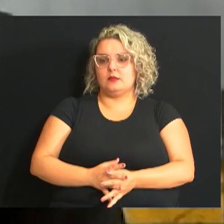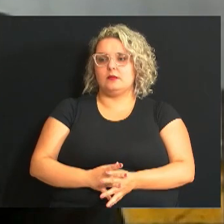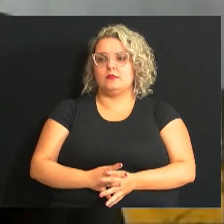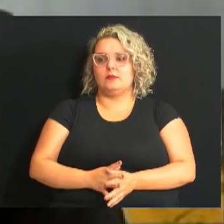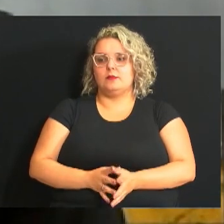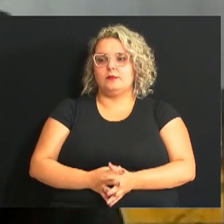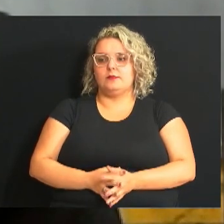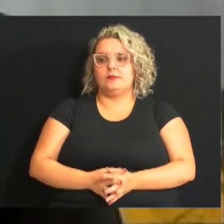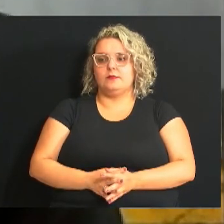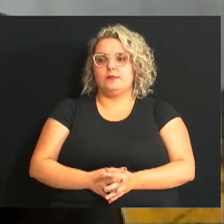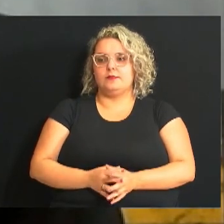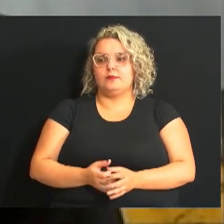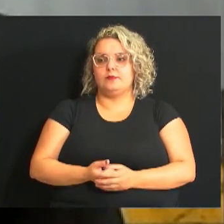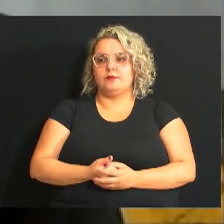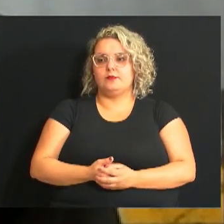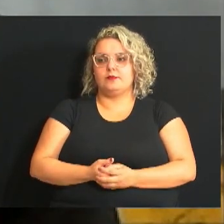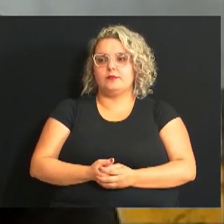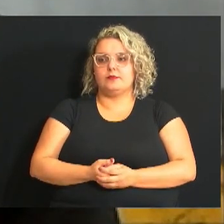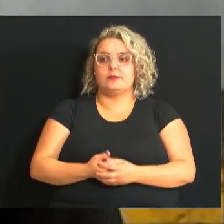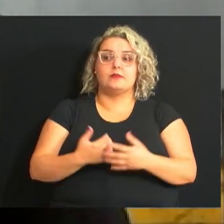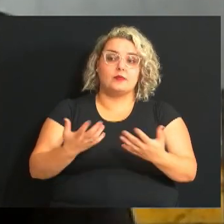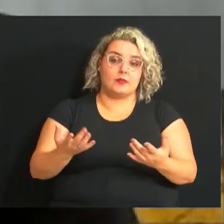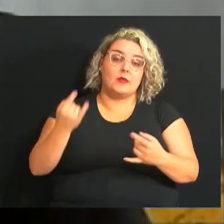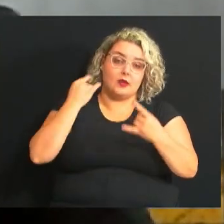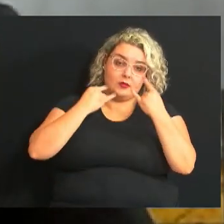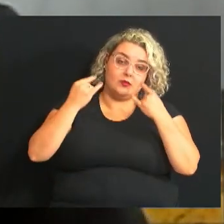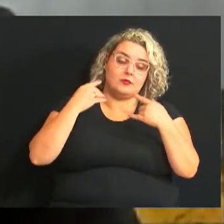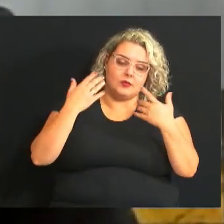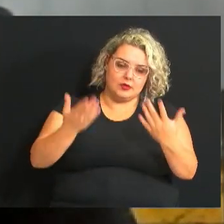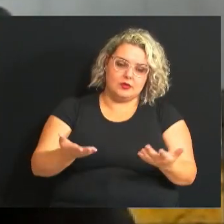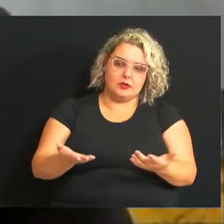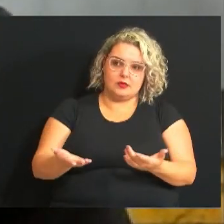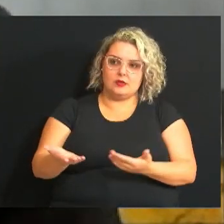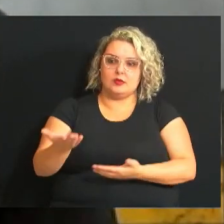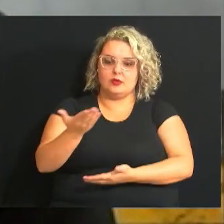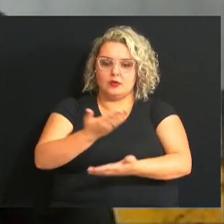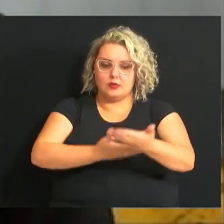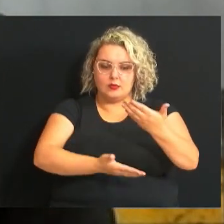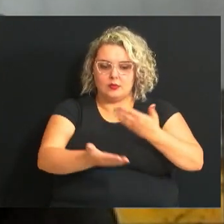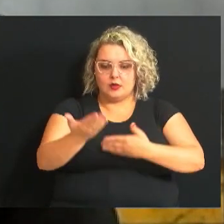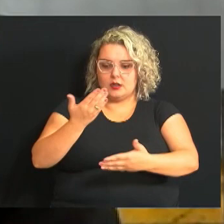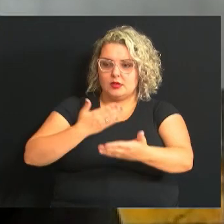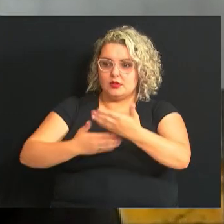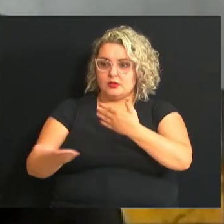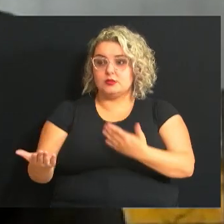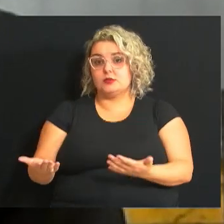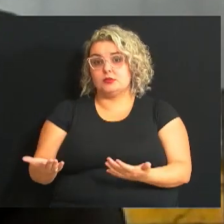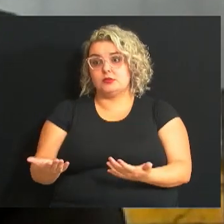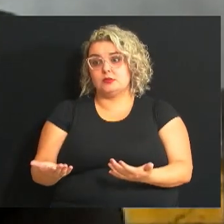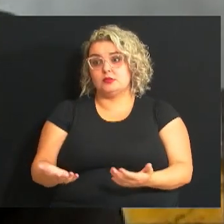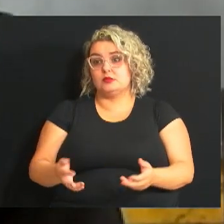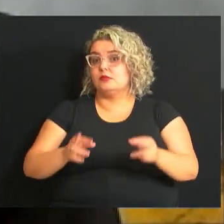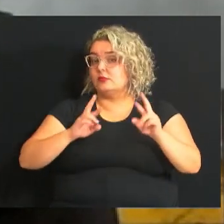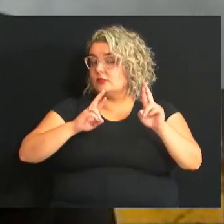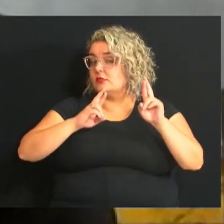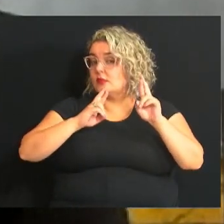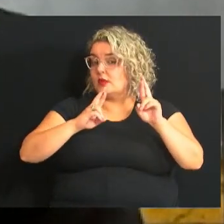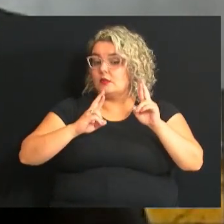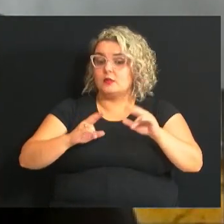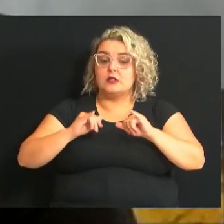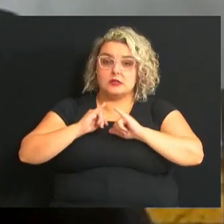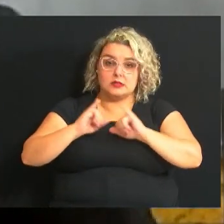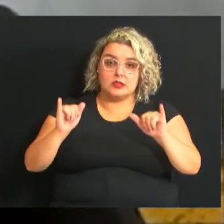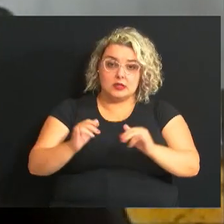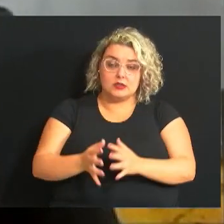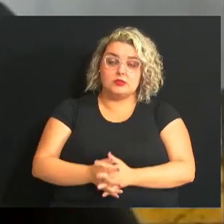Então, foi isso, né? A inspiração foi isso, compartilhar uma mensagem de esperança,